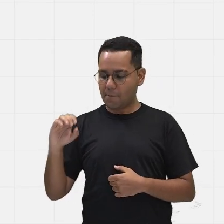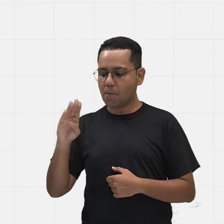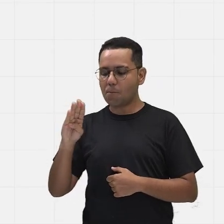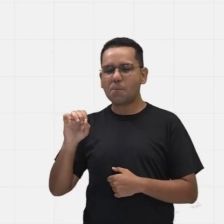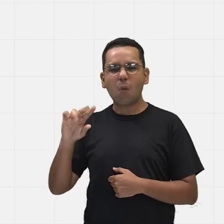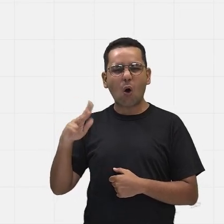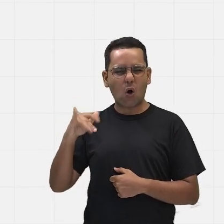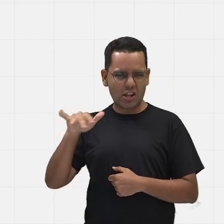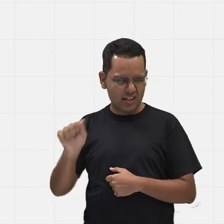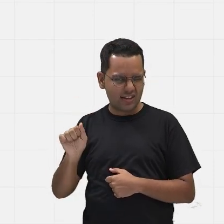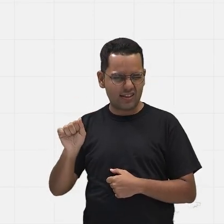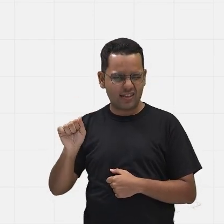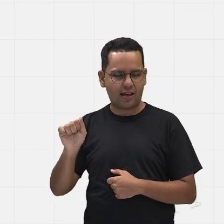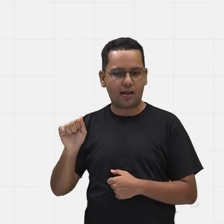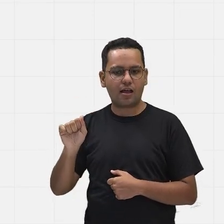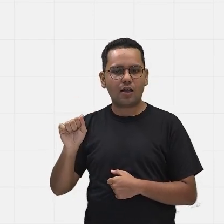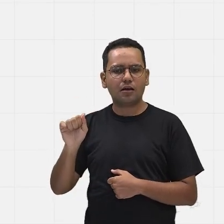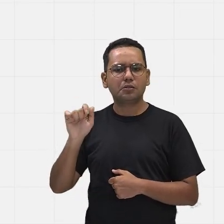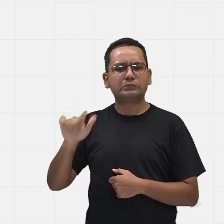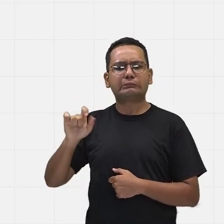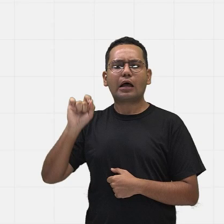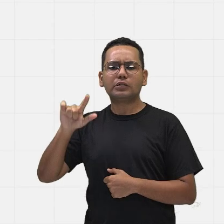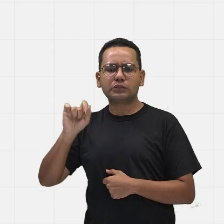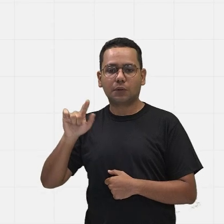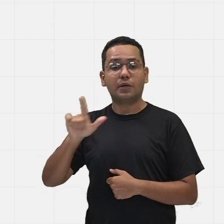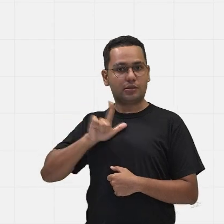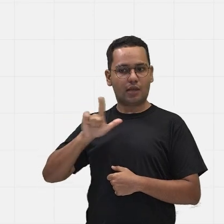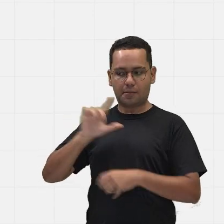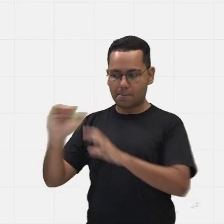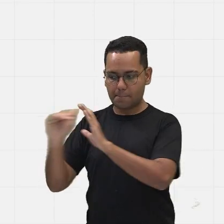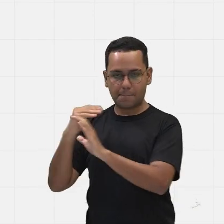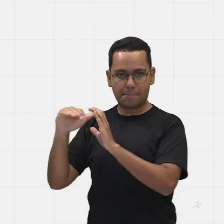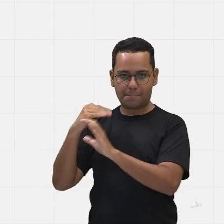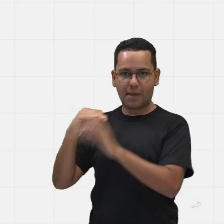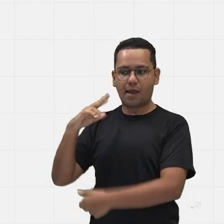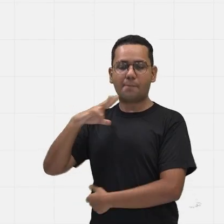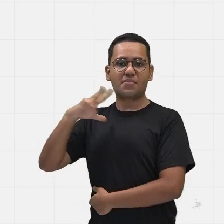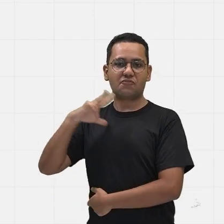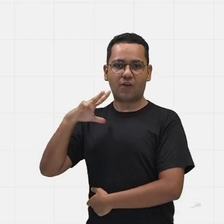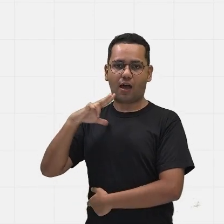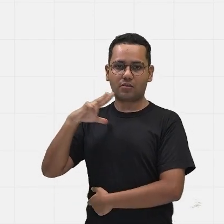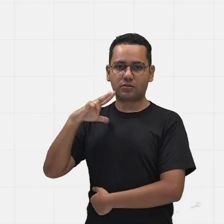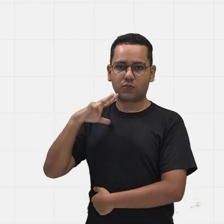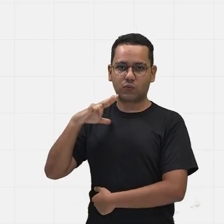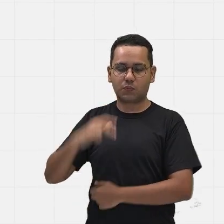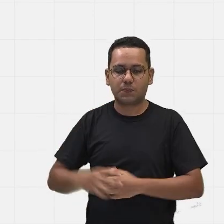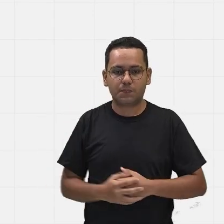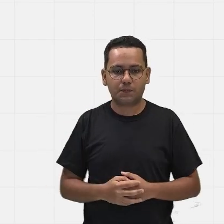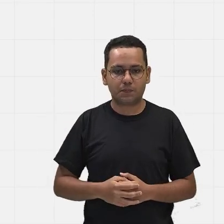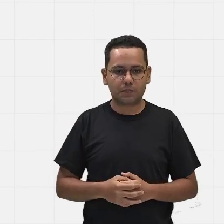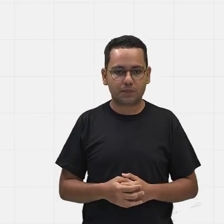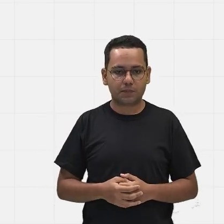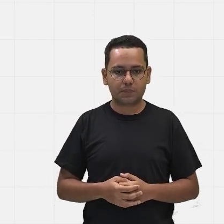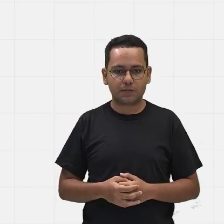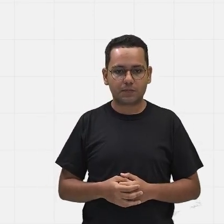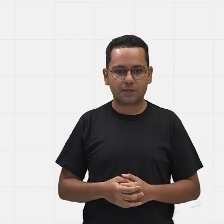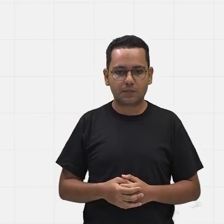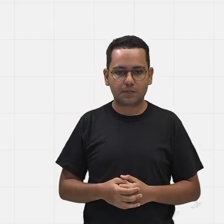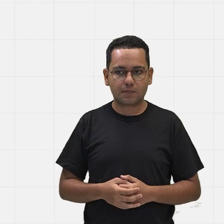quê? Que você está recebendo uma mensagem no chat privado, tá bom? No box ele aparece